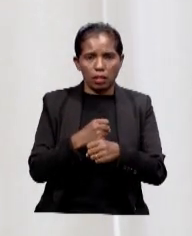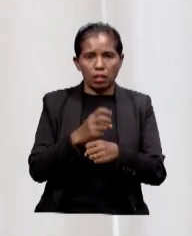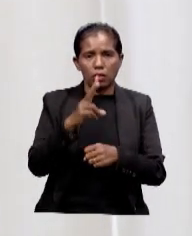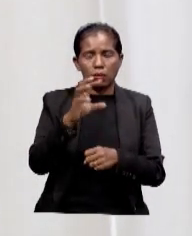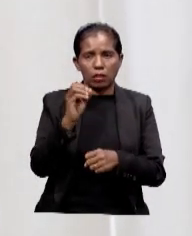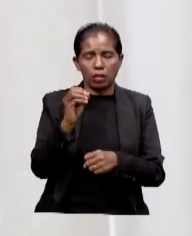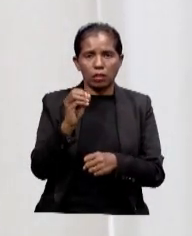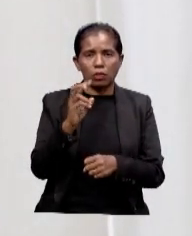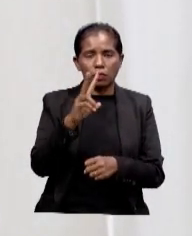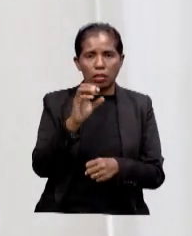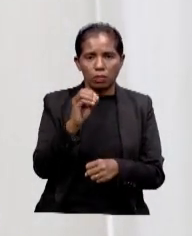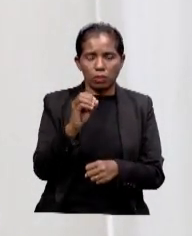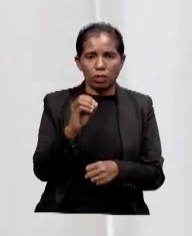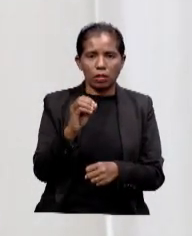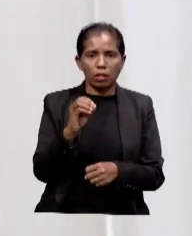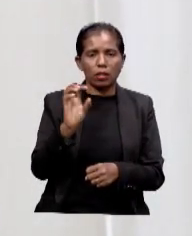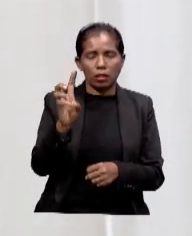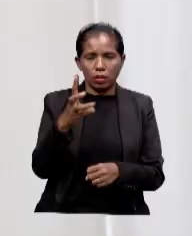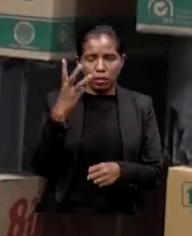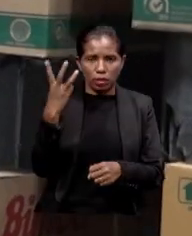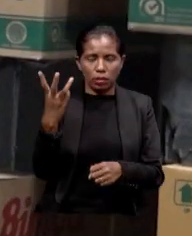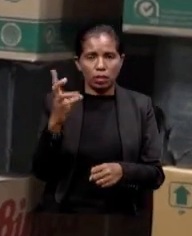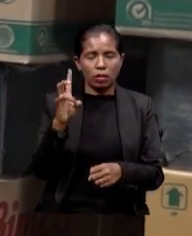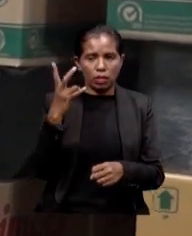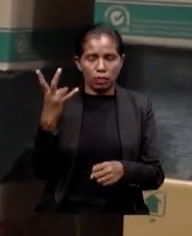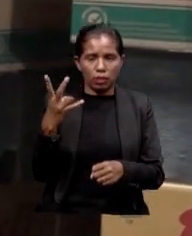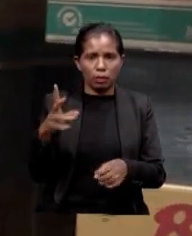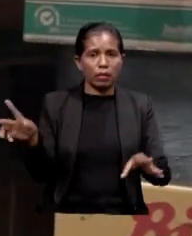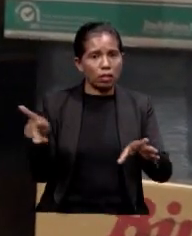ou 2017 ou presença a IFES,